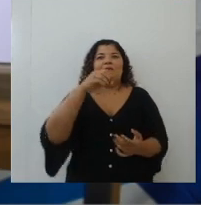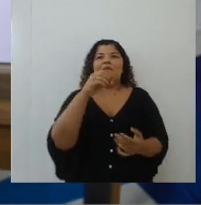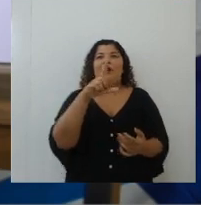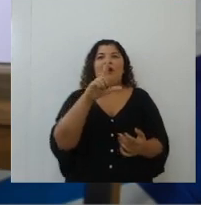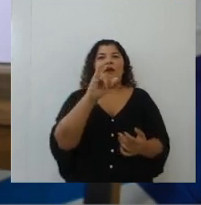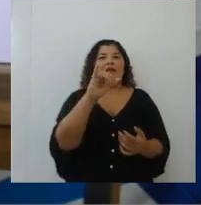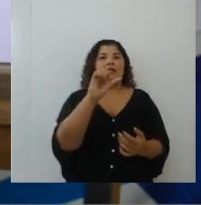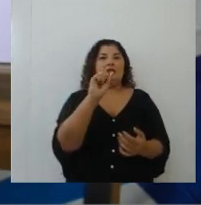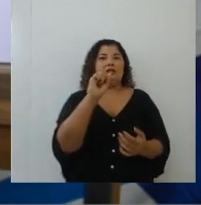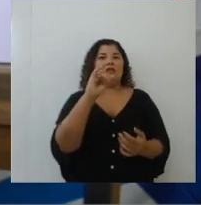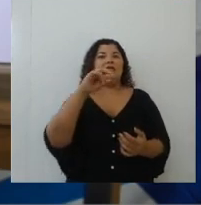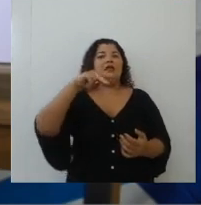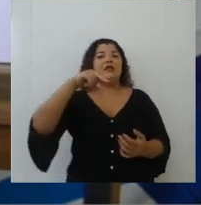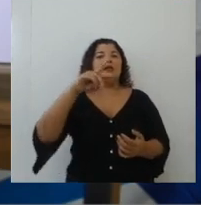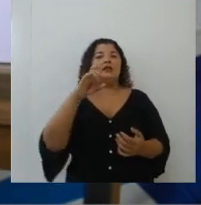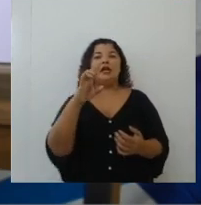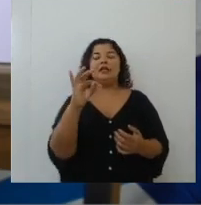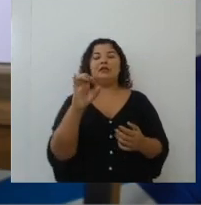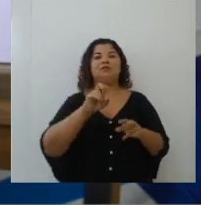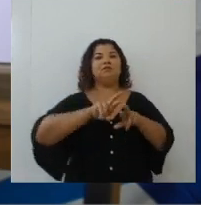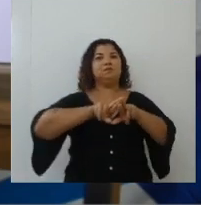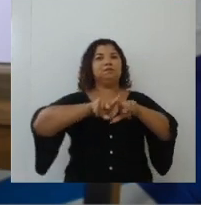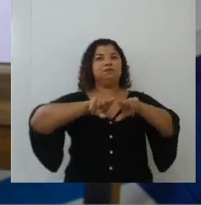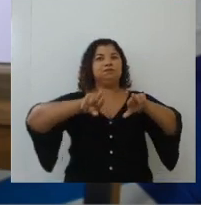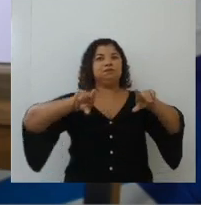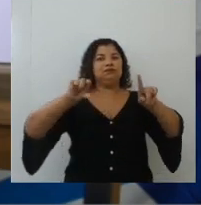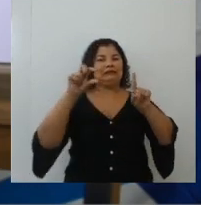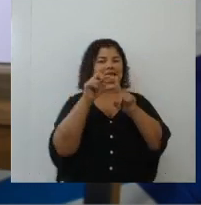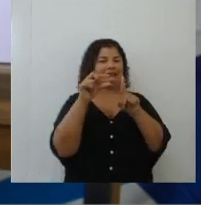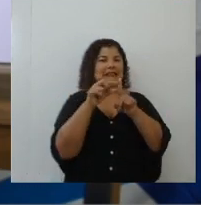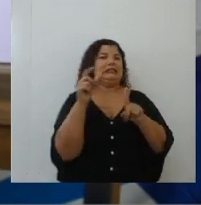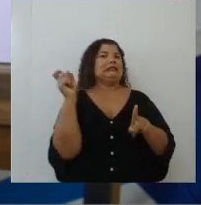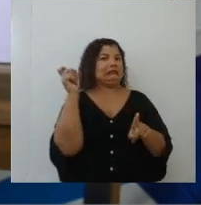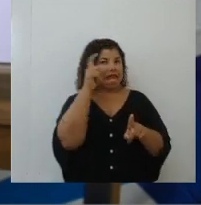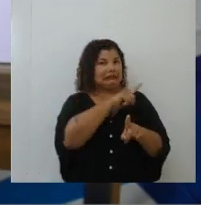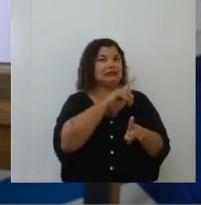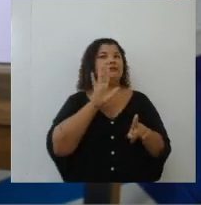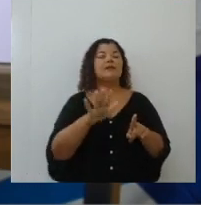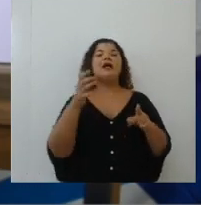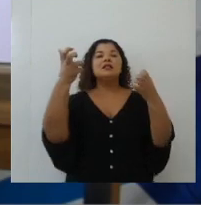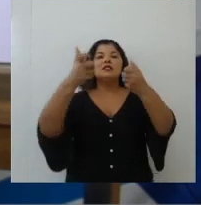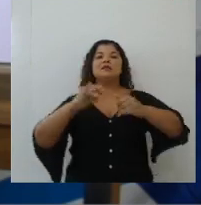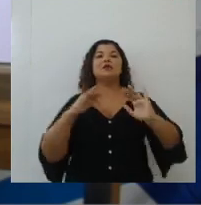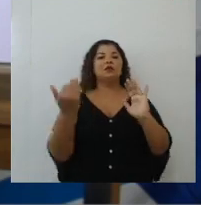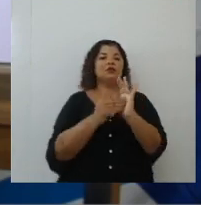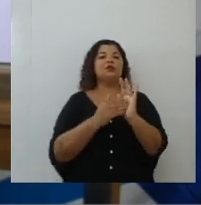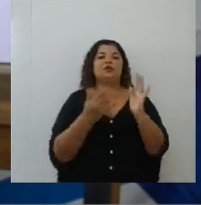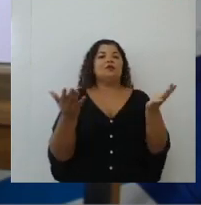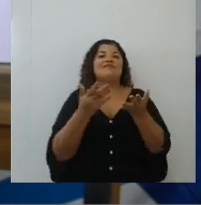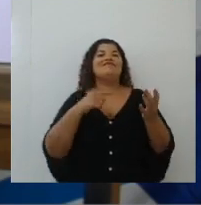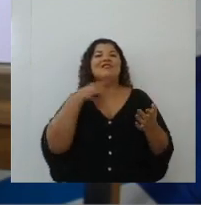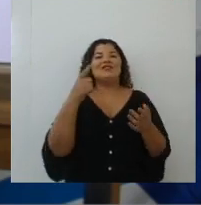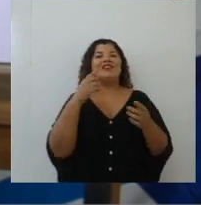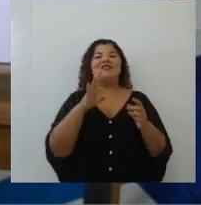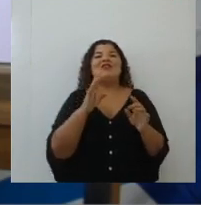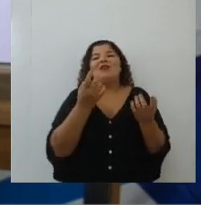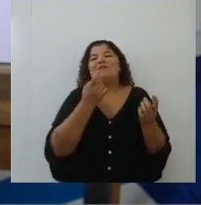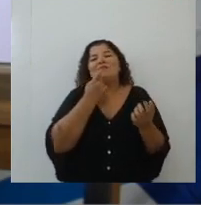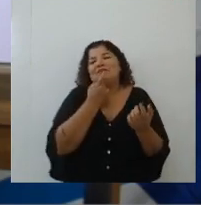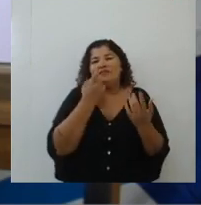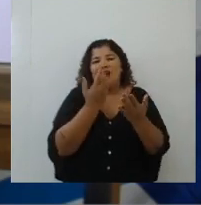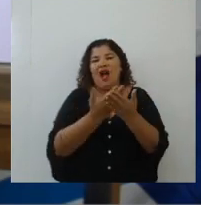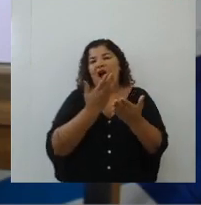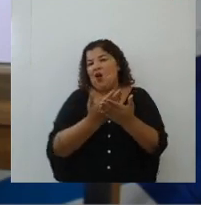polissíndeto, tem uma porrada de figura de linguagem, os nomes esquisitos. Né? Como a gente só tem meia horinha de aula e depois a interação e as questões, eu coloquei as principais.